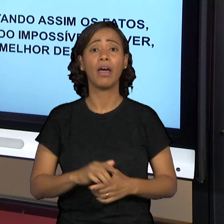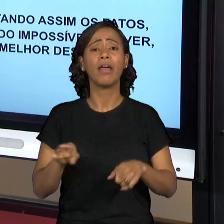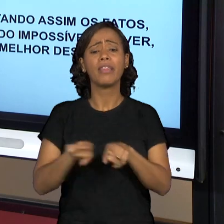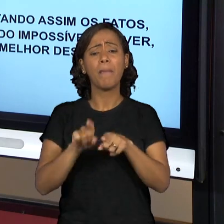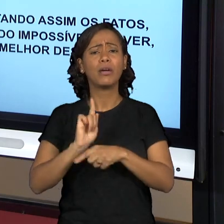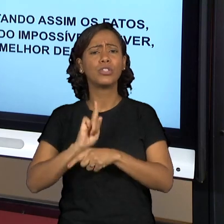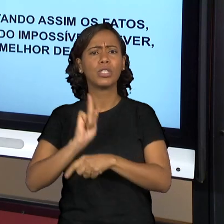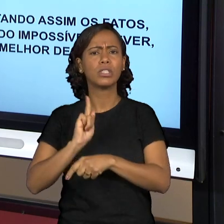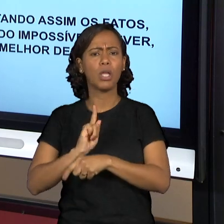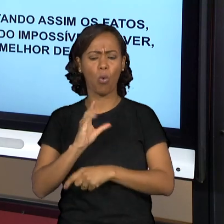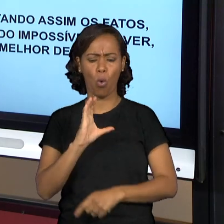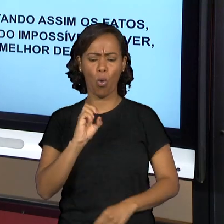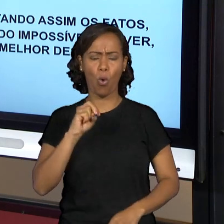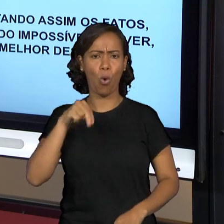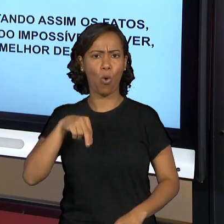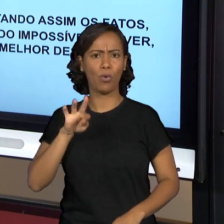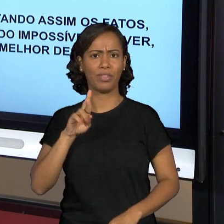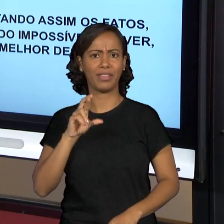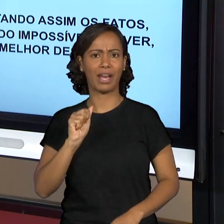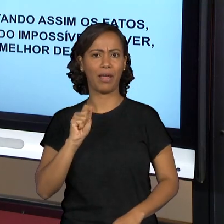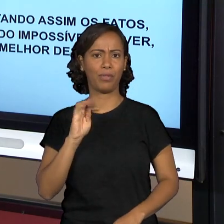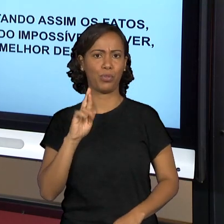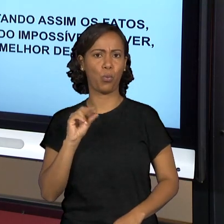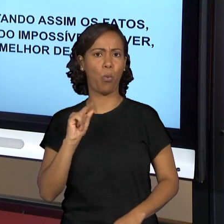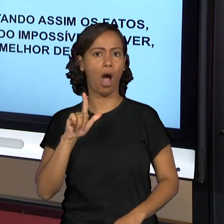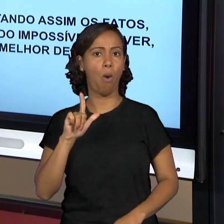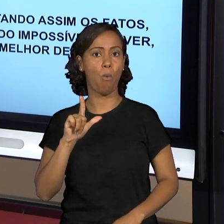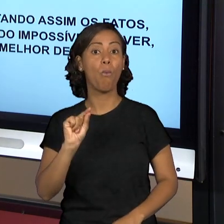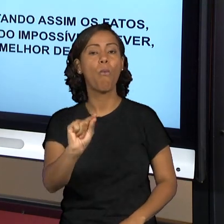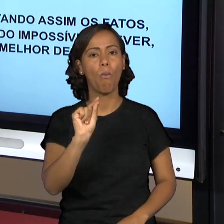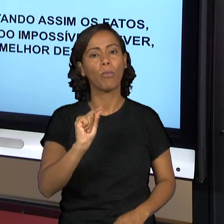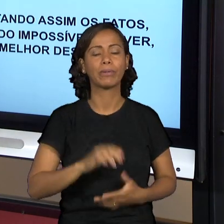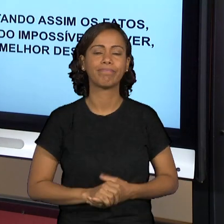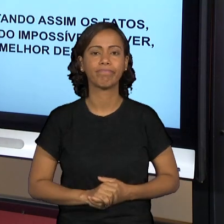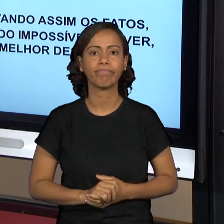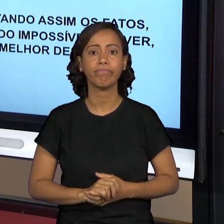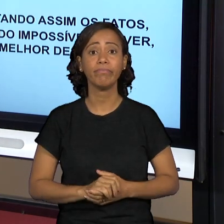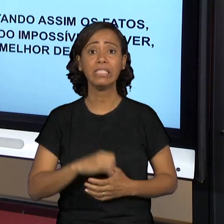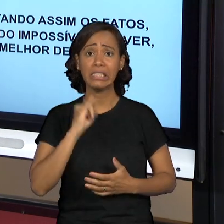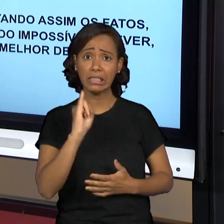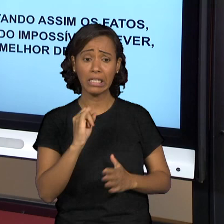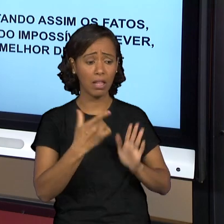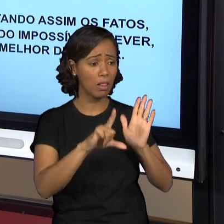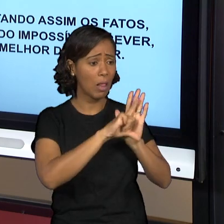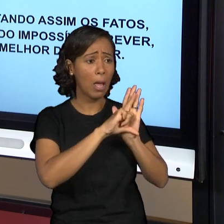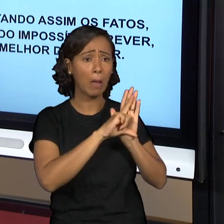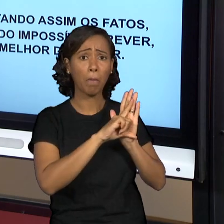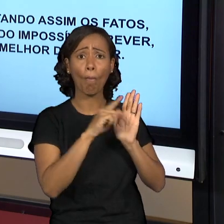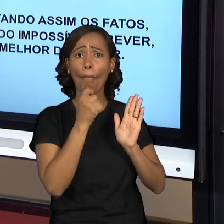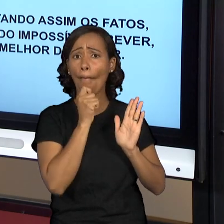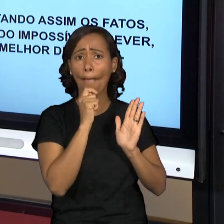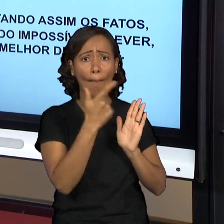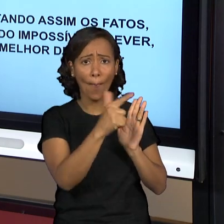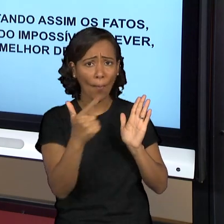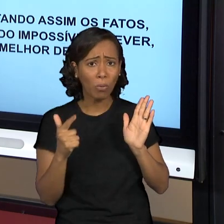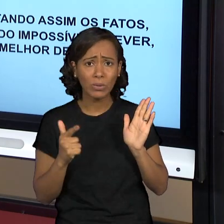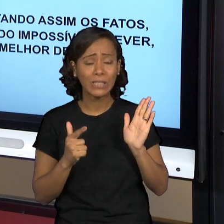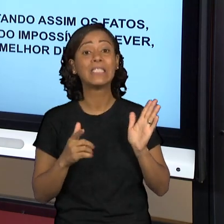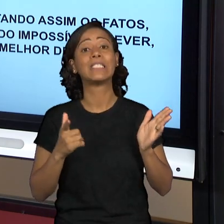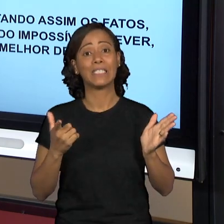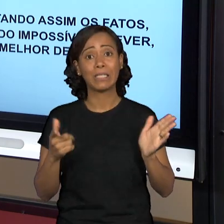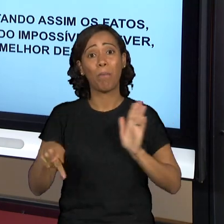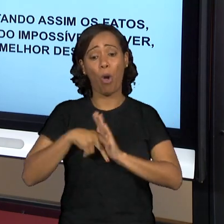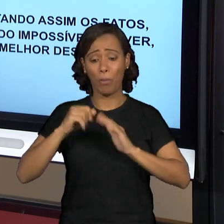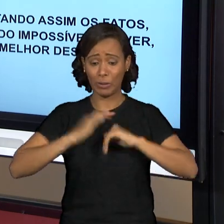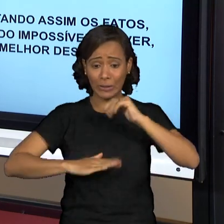gestão contratual que eu vou fazer dessa relação. Toda vez que eu não tenho uma lei para determinar especificamente como deve acontecer aquela